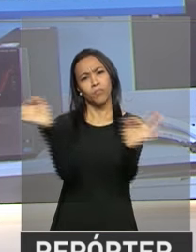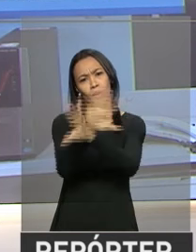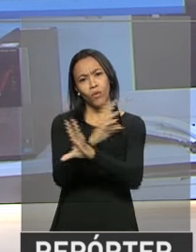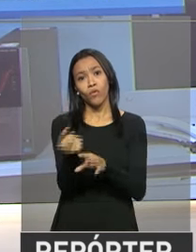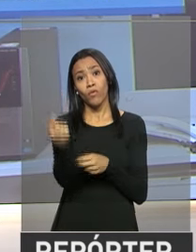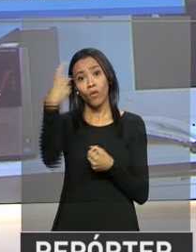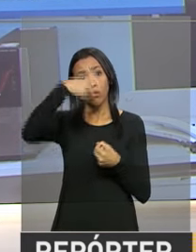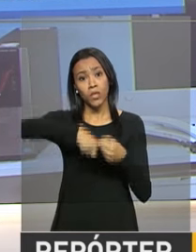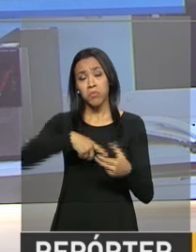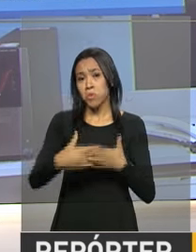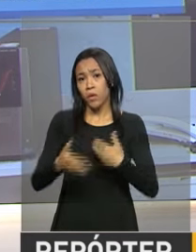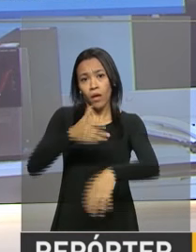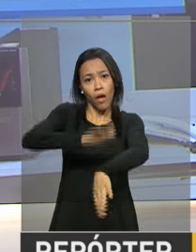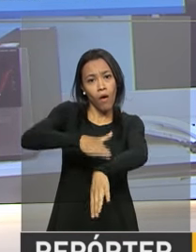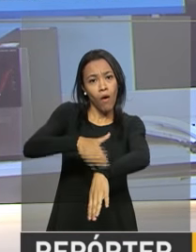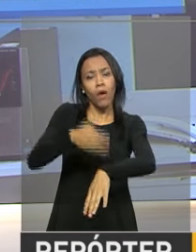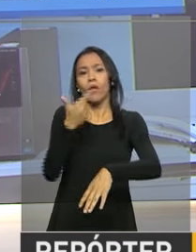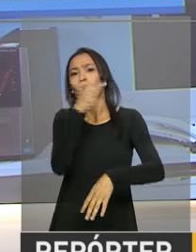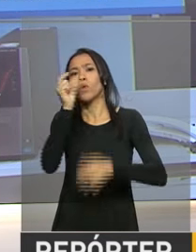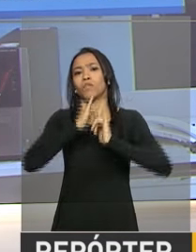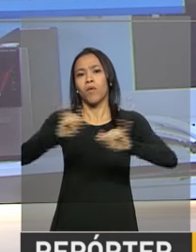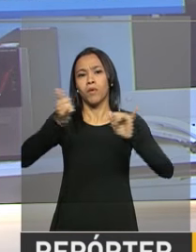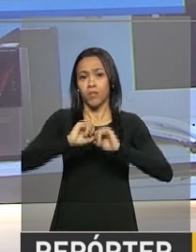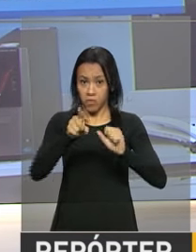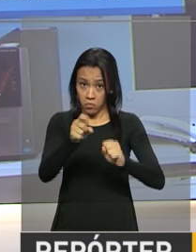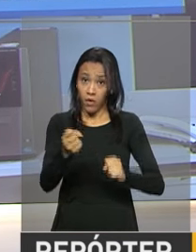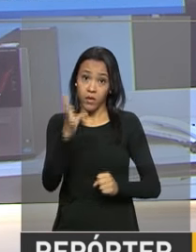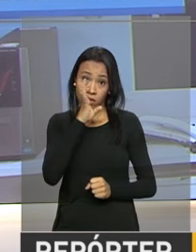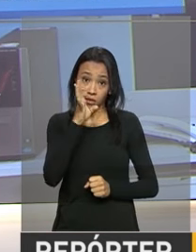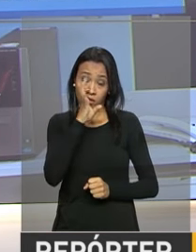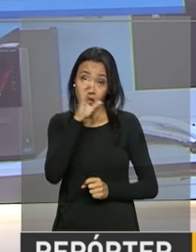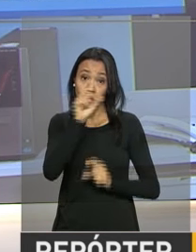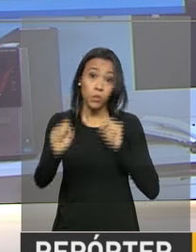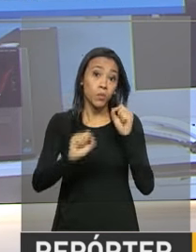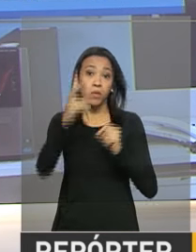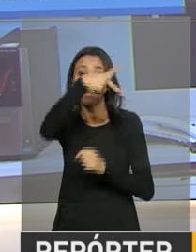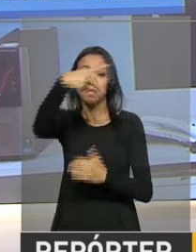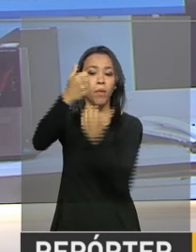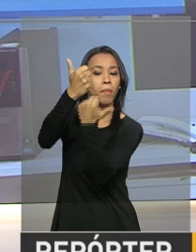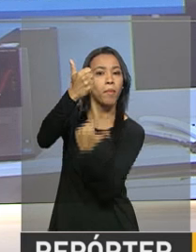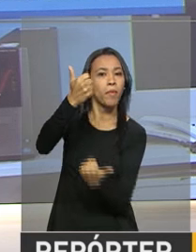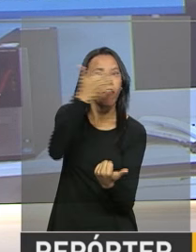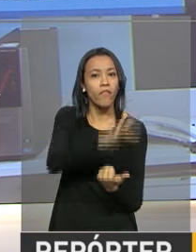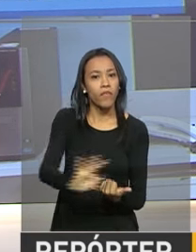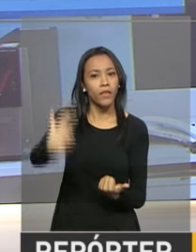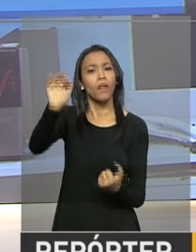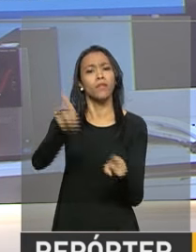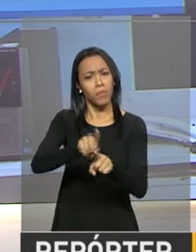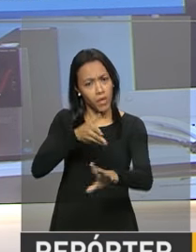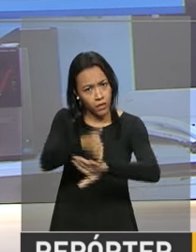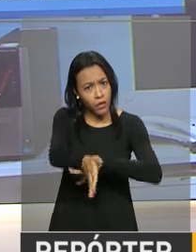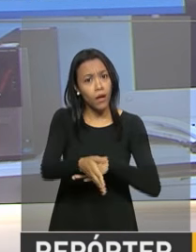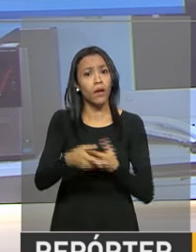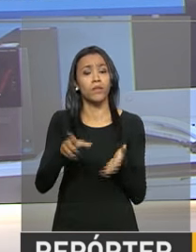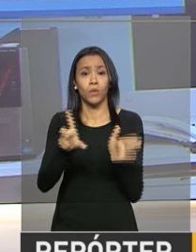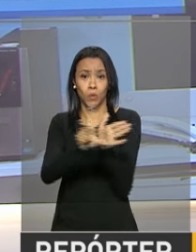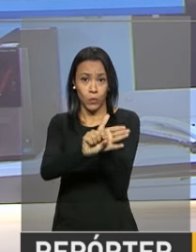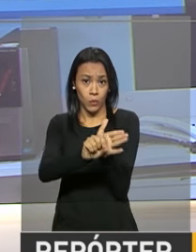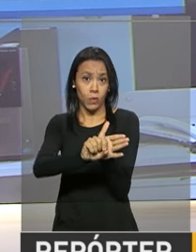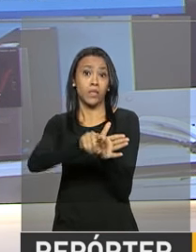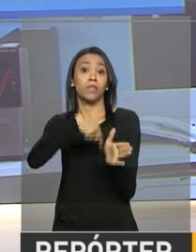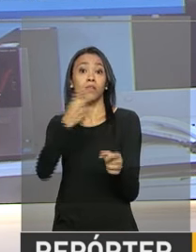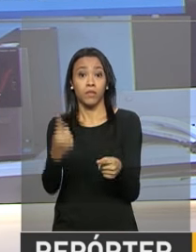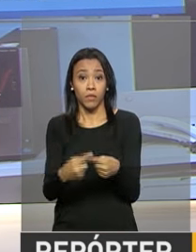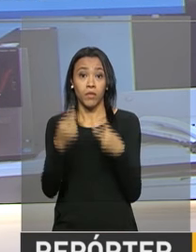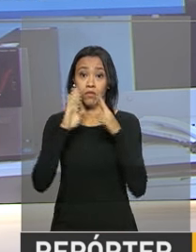voltamos a qualquer momento com outras informações acompanha as novidades do governo federal também nas nossas redes sociais no Twitter